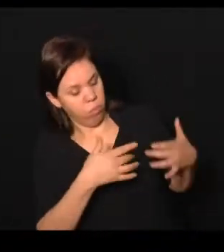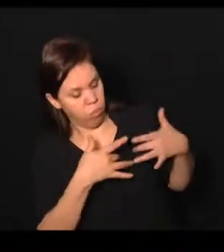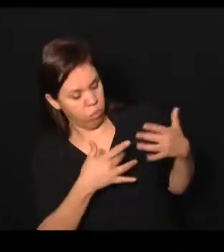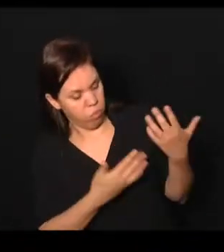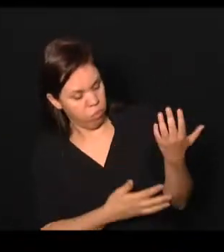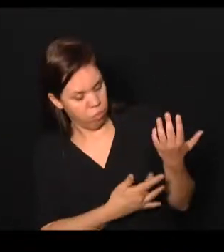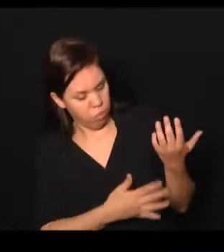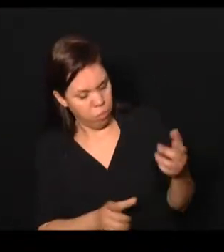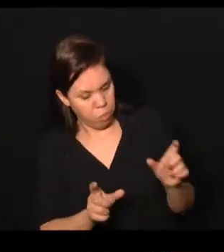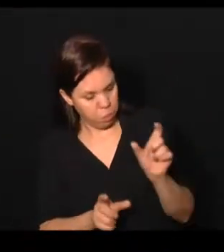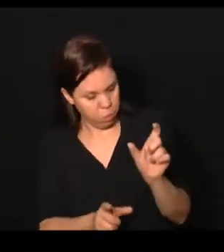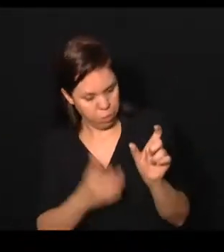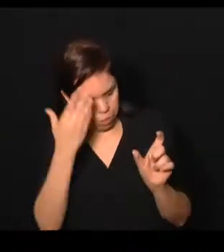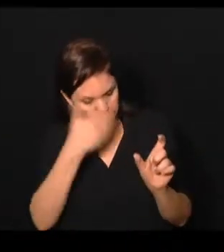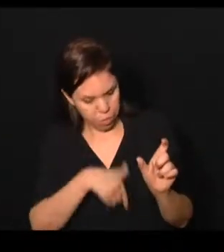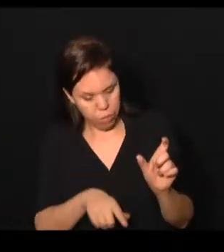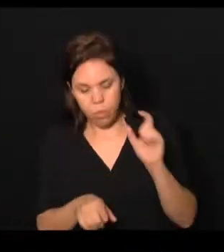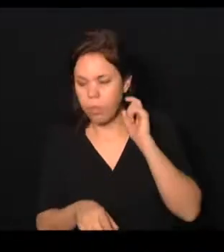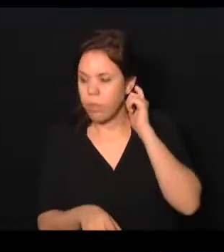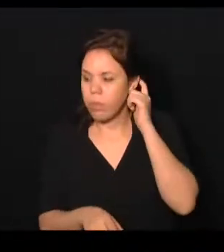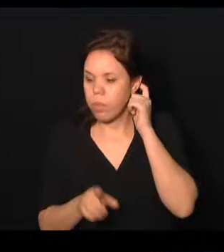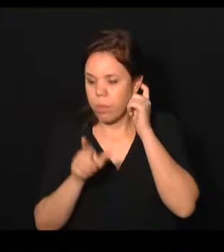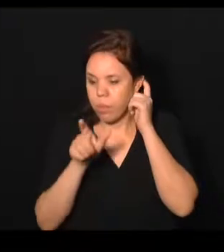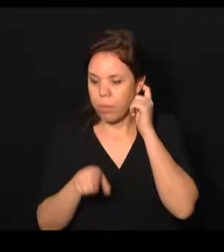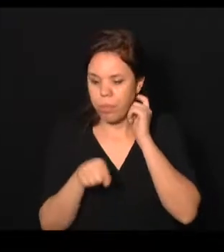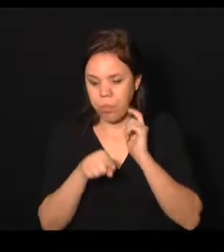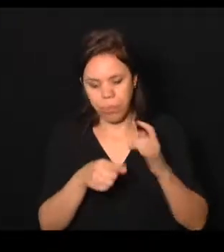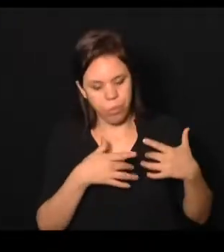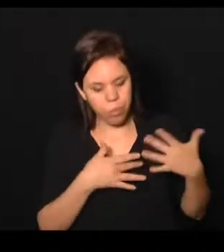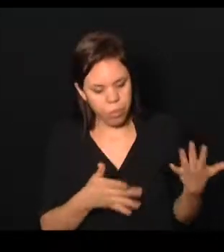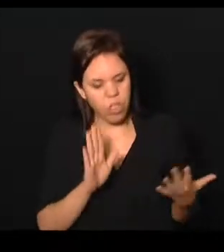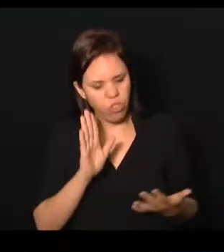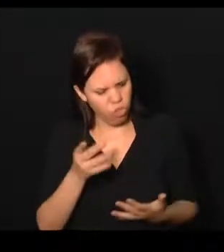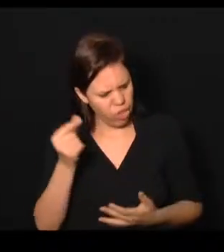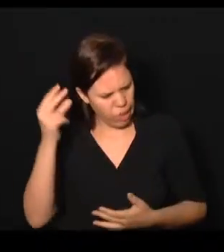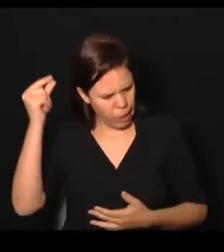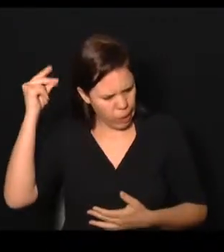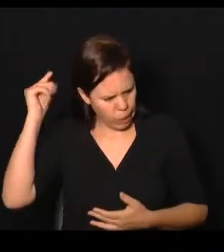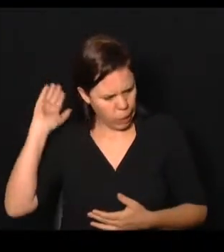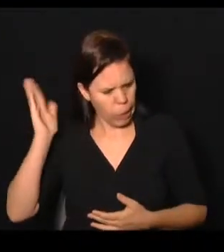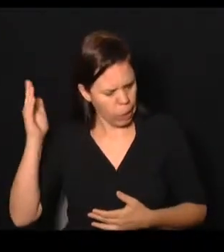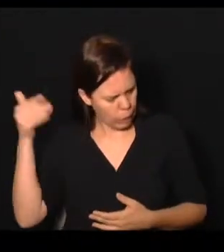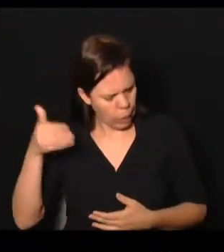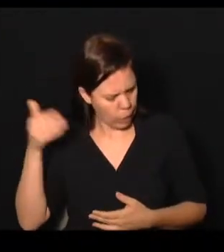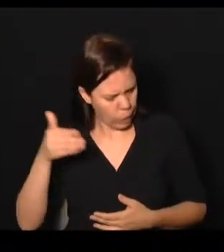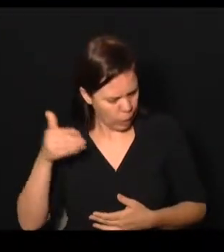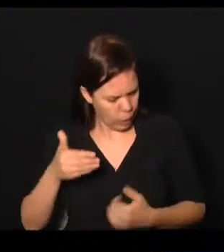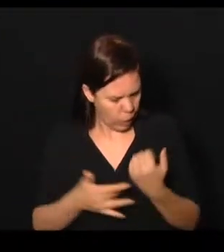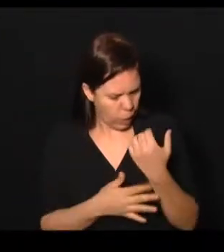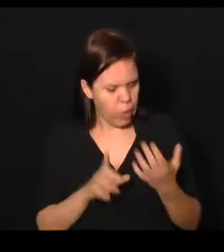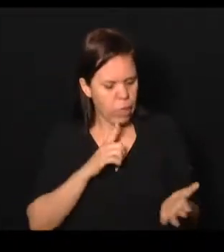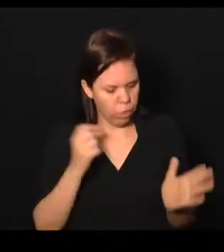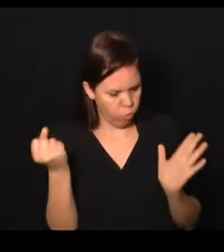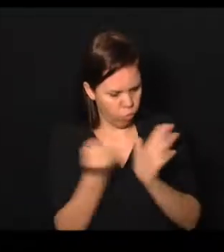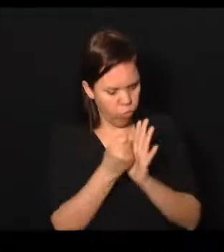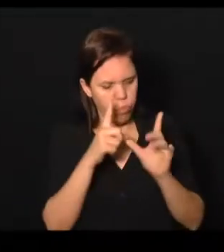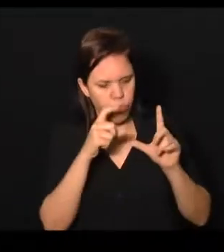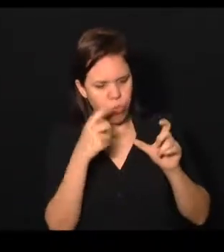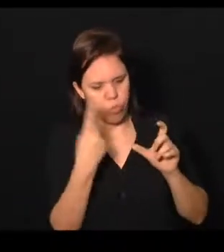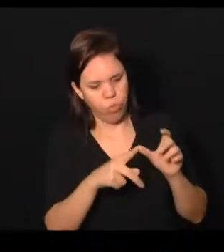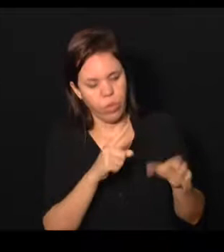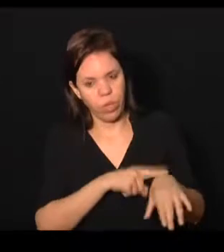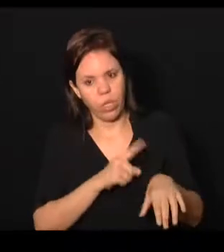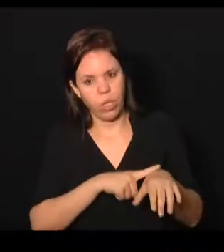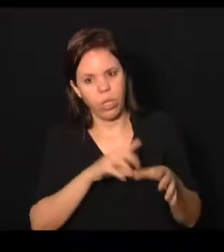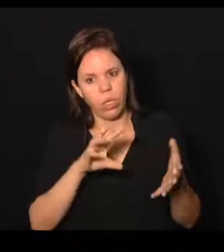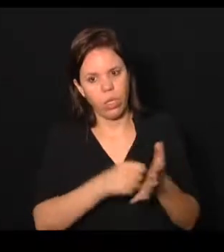apresentou a carteirinha. Esse doador de sangue já era nosso doador, então no registro de foto que é feito na hora do